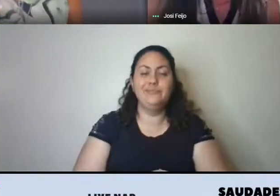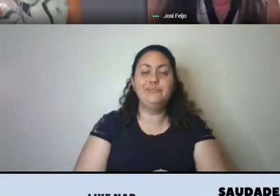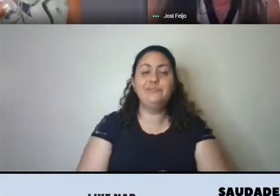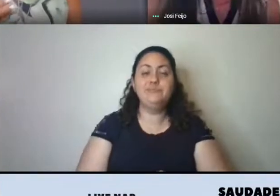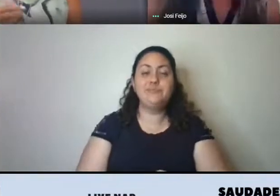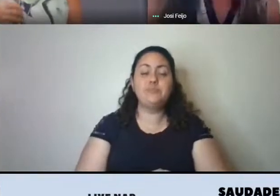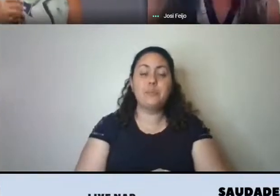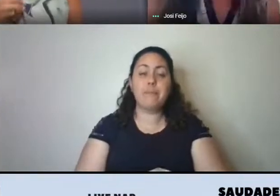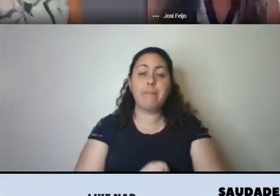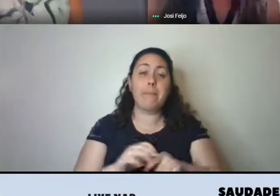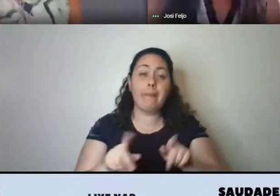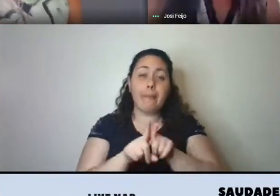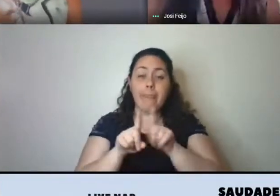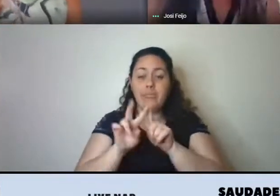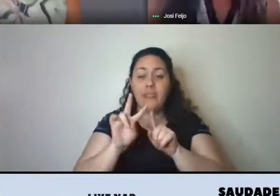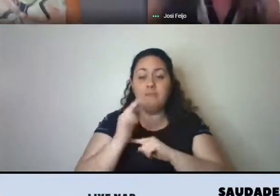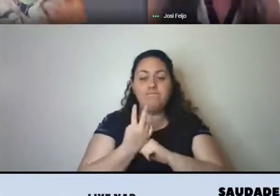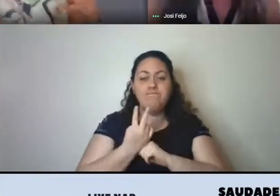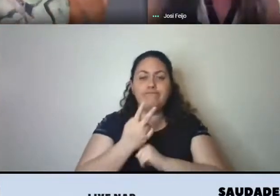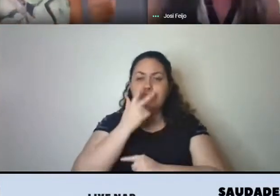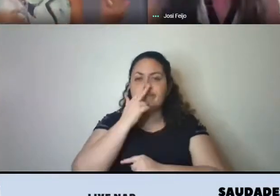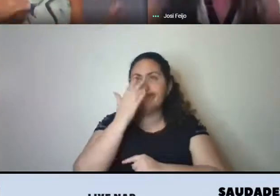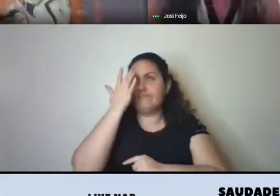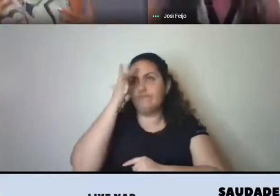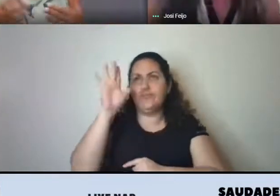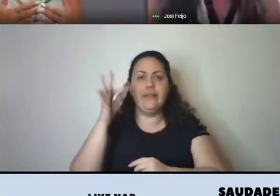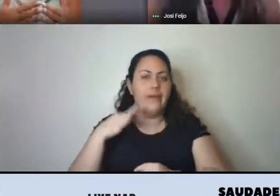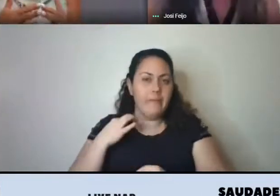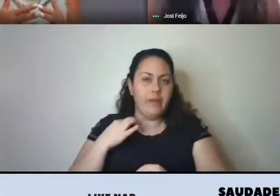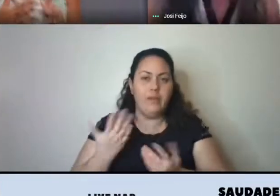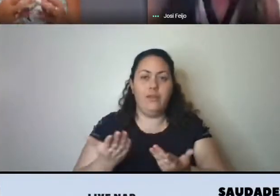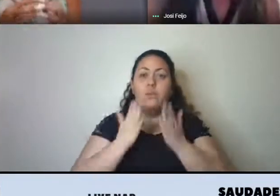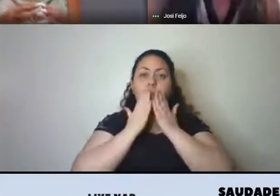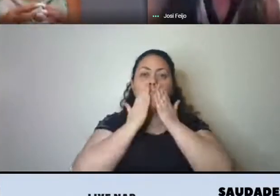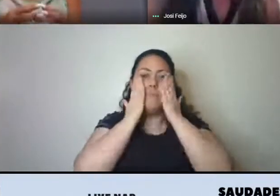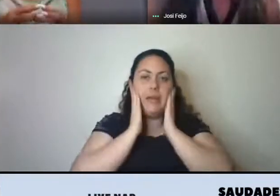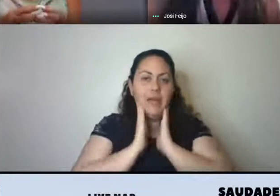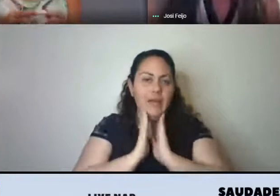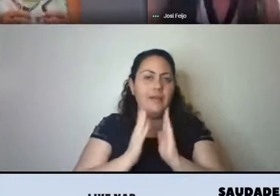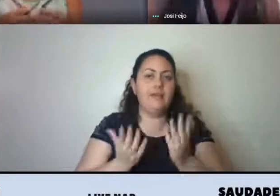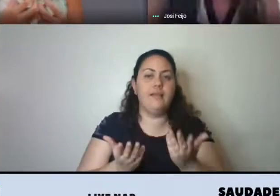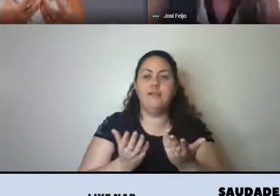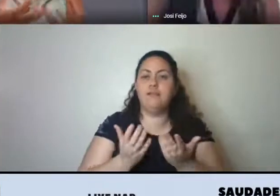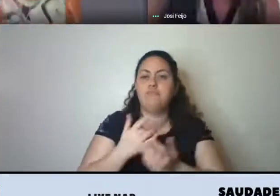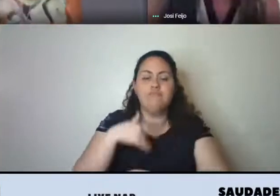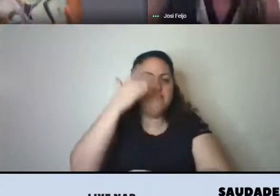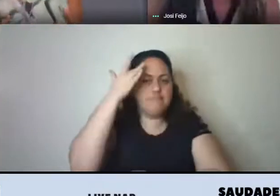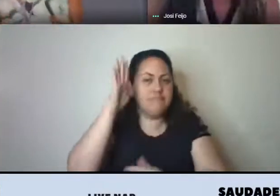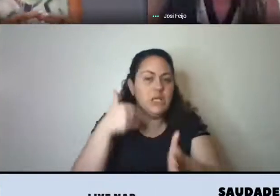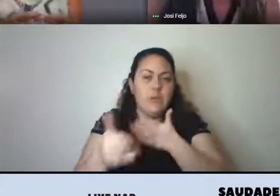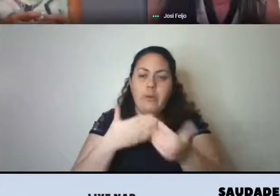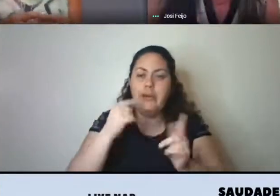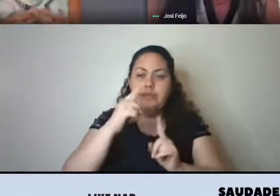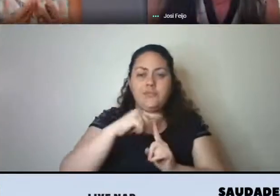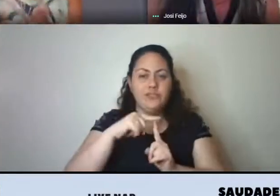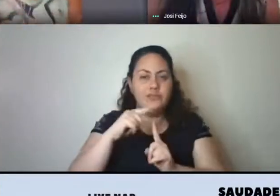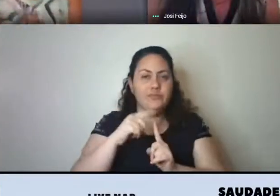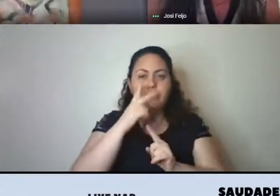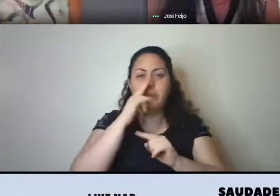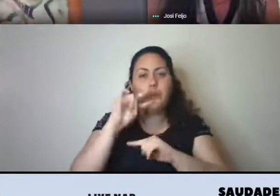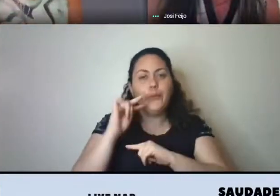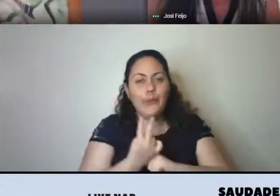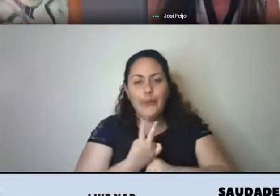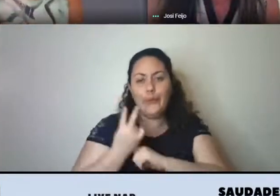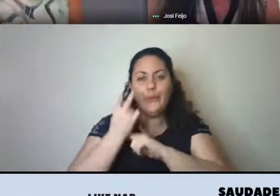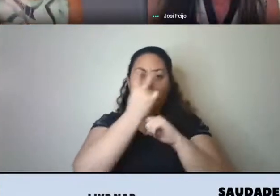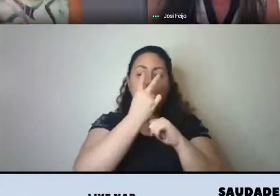assim, autocuidado, sei lá, cabelo, pele, não importa na direção do que seja, mas o valor que